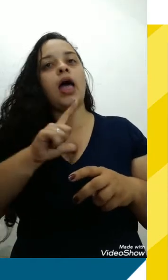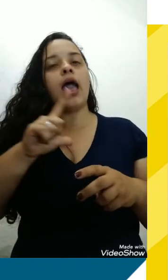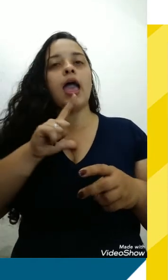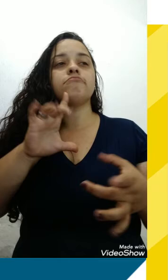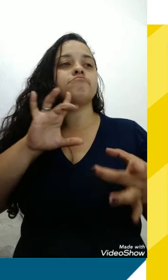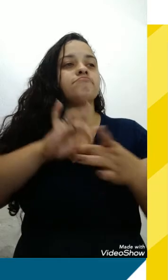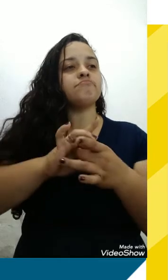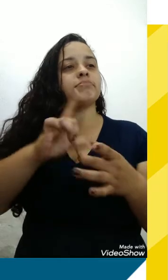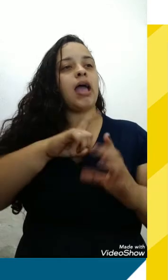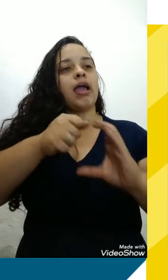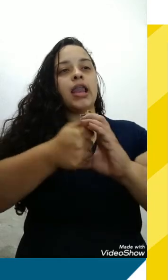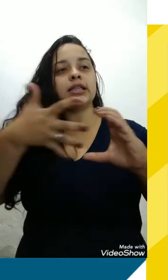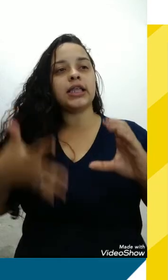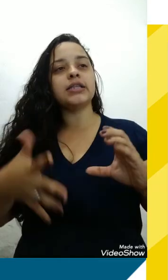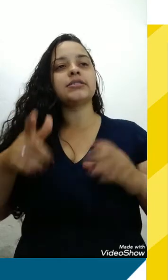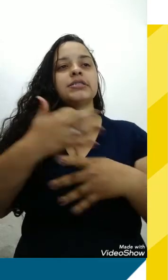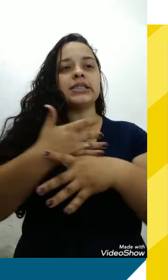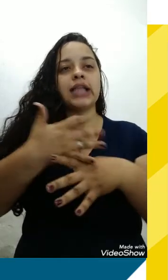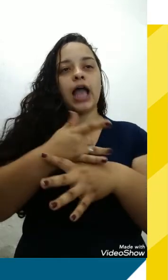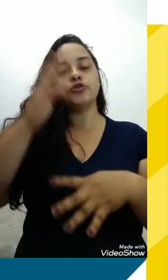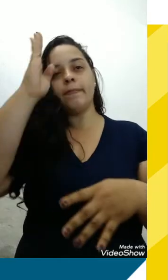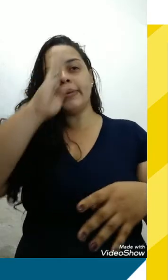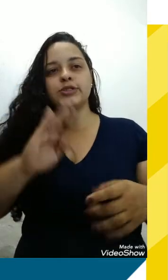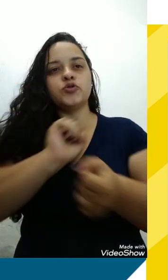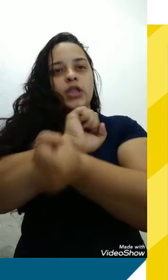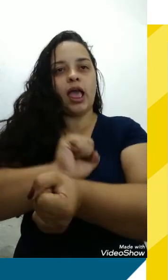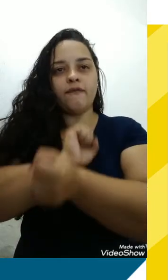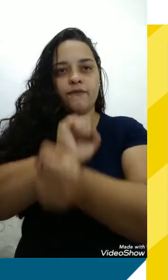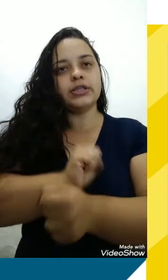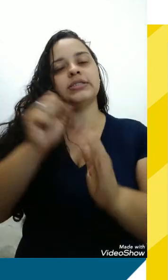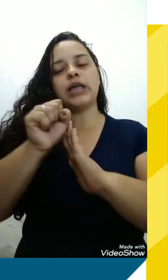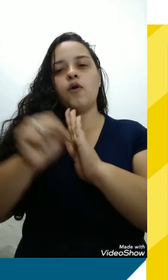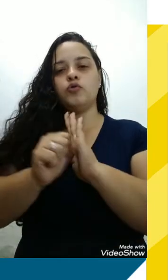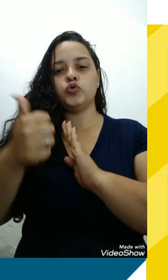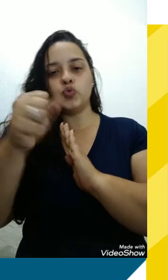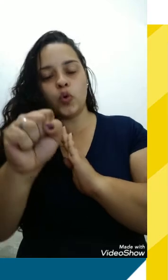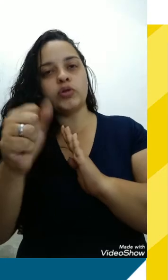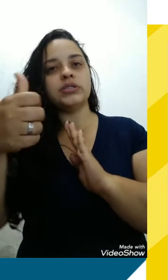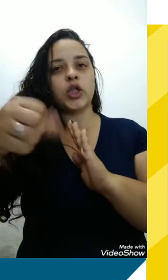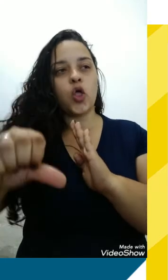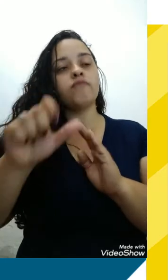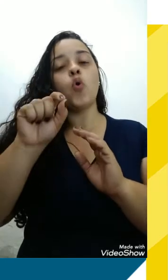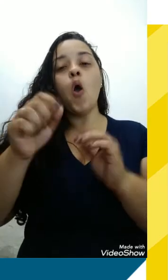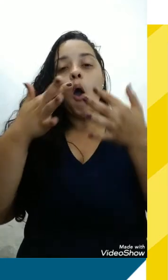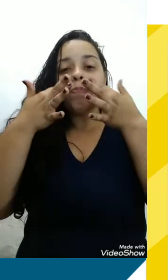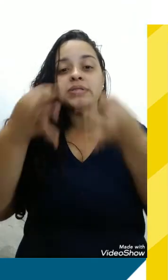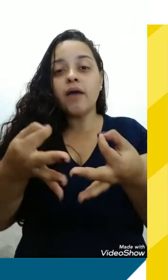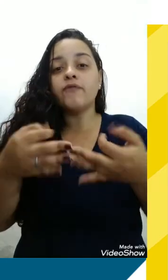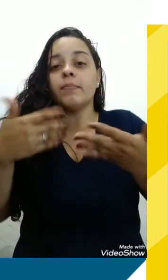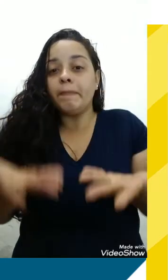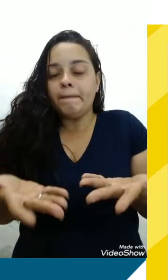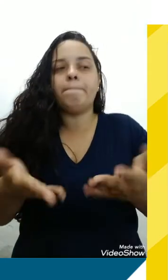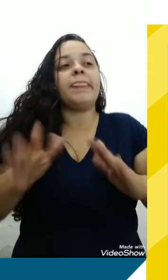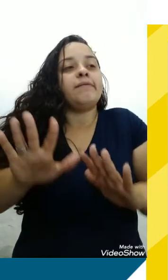característica marcante das cidades no Brasil escravista nos séculos XVIII e XIX, que se observa pela... Então, o que a